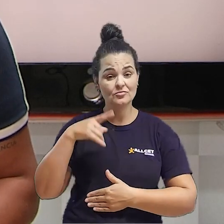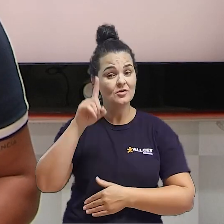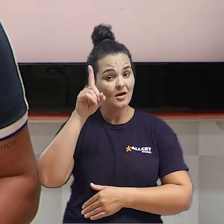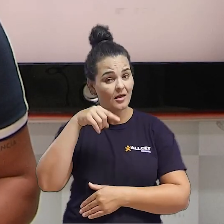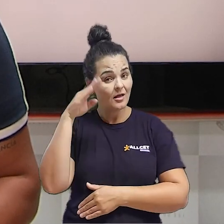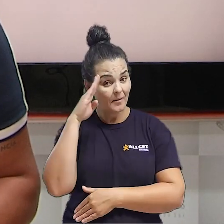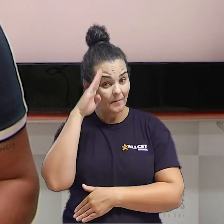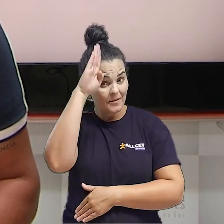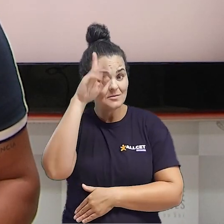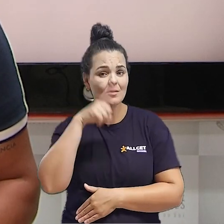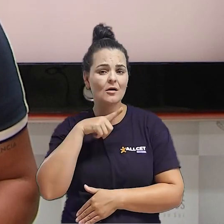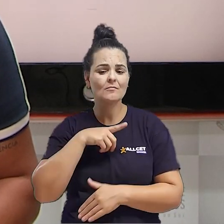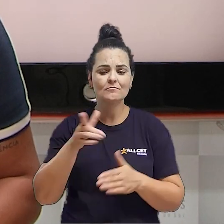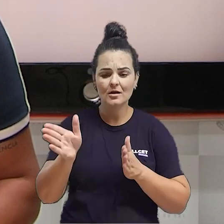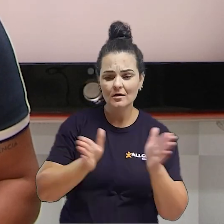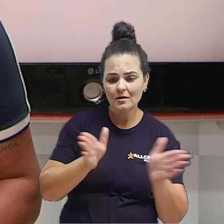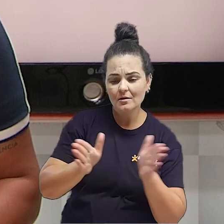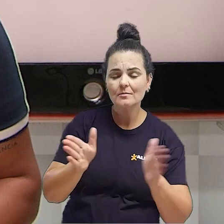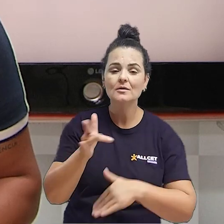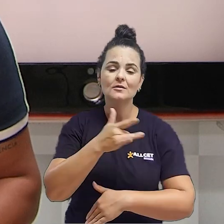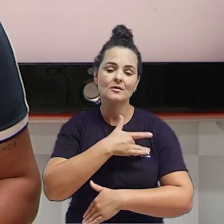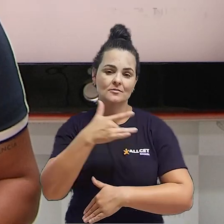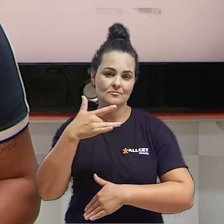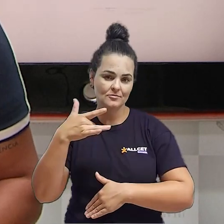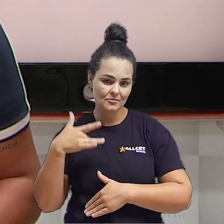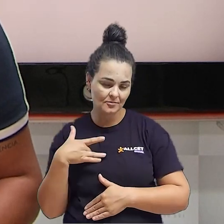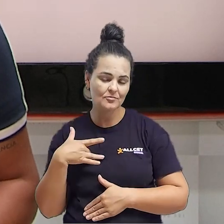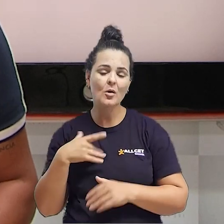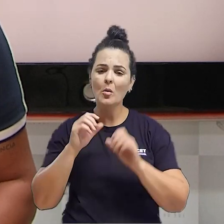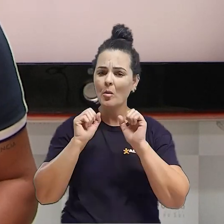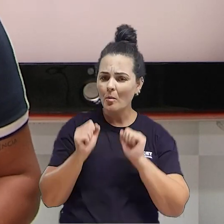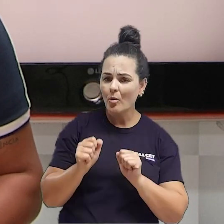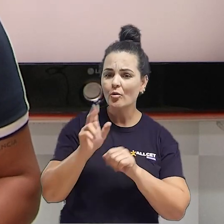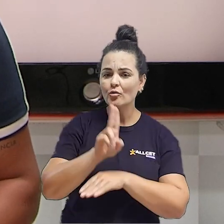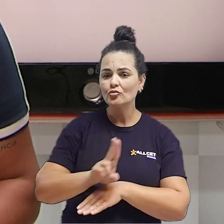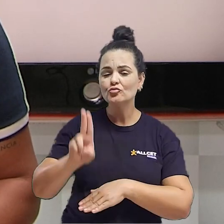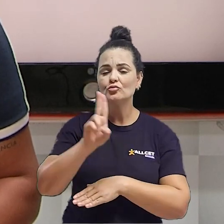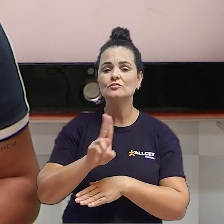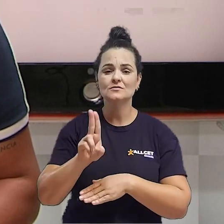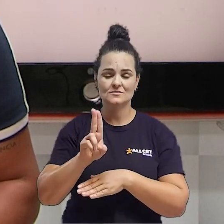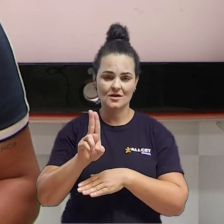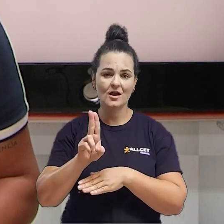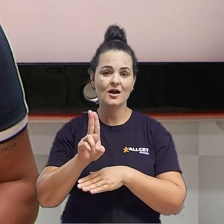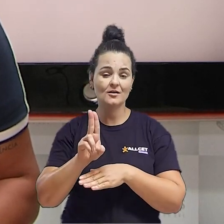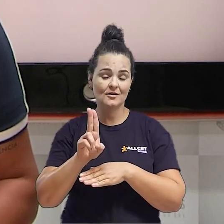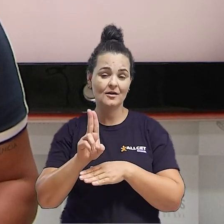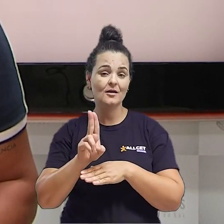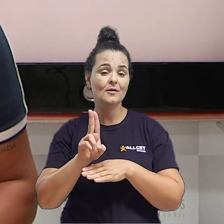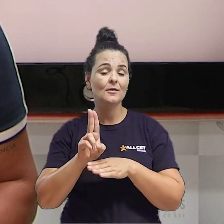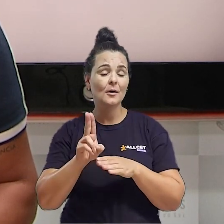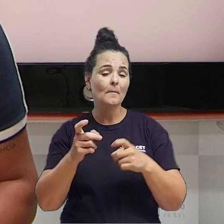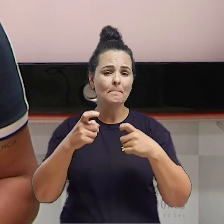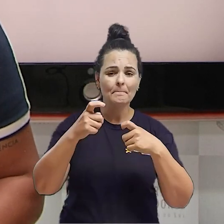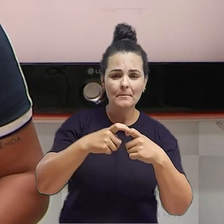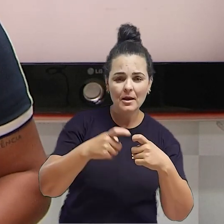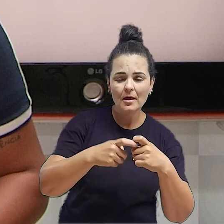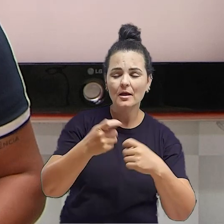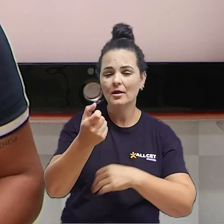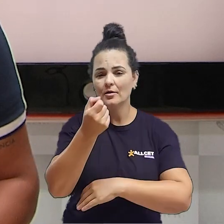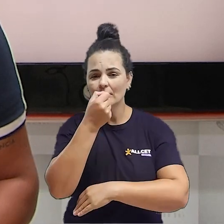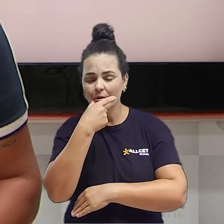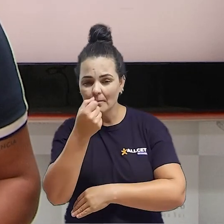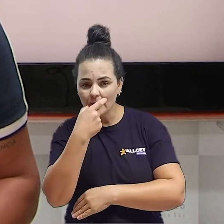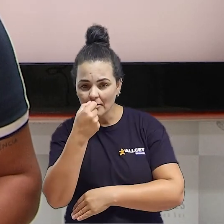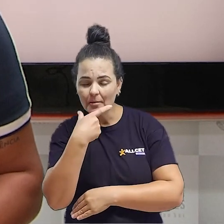desempenha um papel fundamental no acesso à saúde para os moradores sendo o principal ponto de referência para